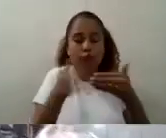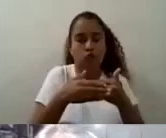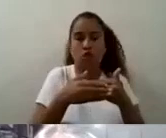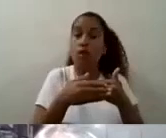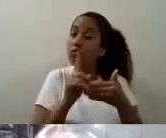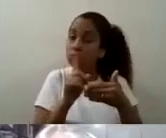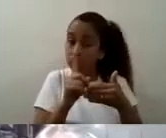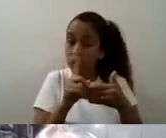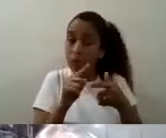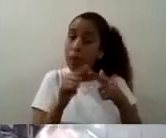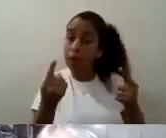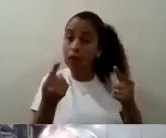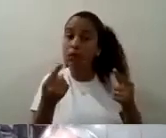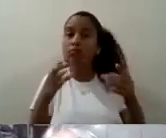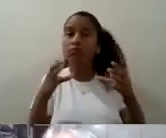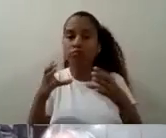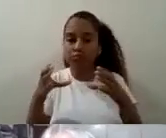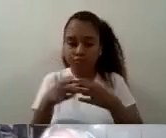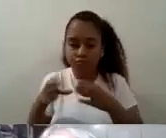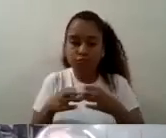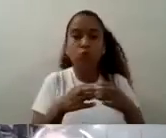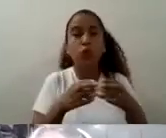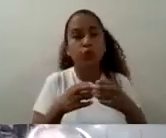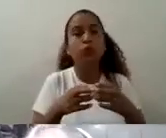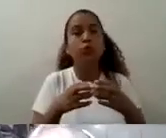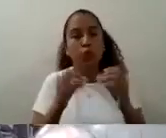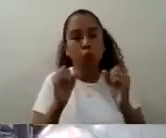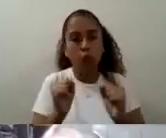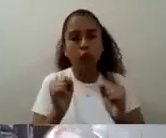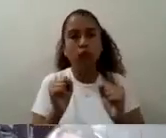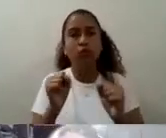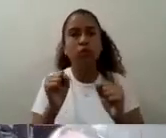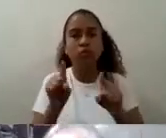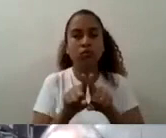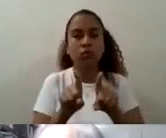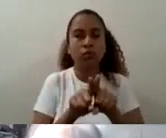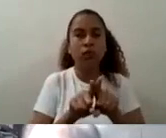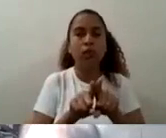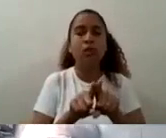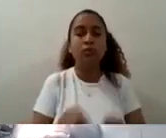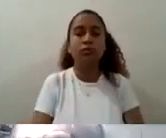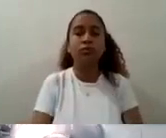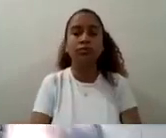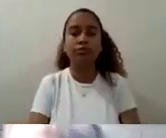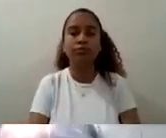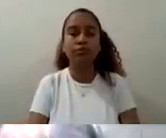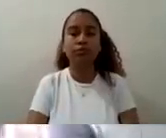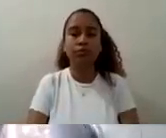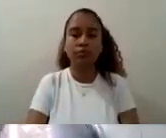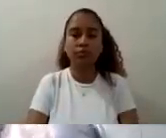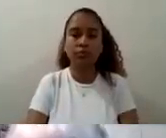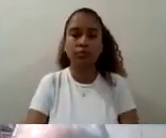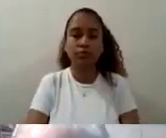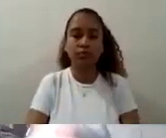essas redes também possam se formar e identificar. Nós queremos atuar em torno